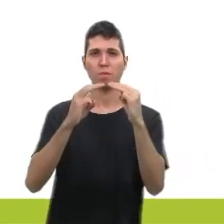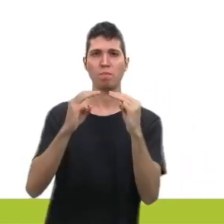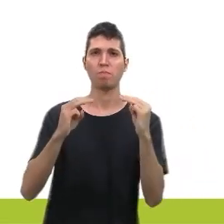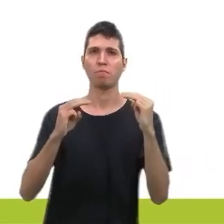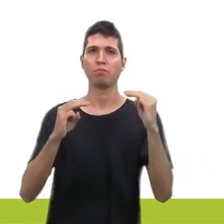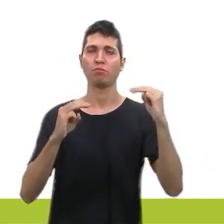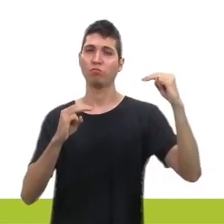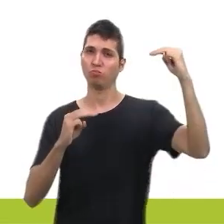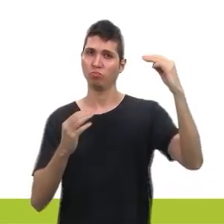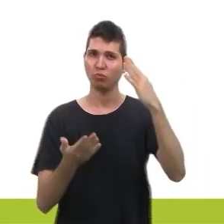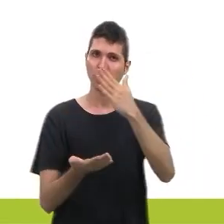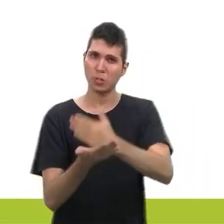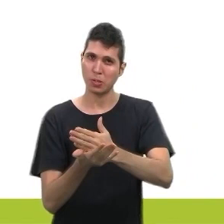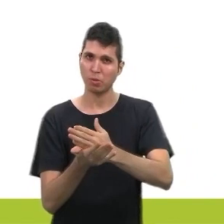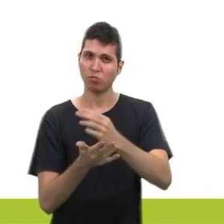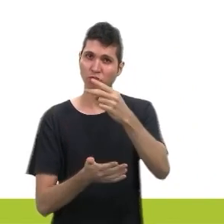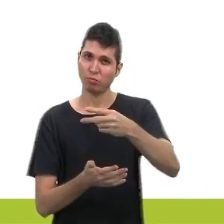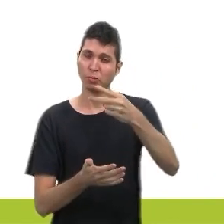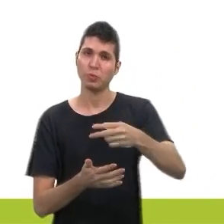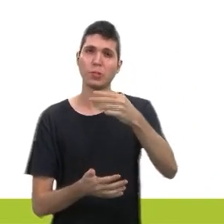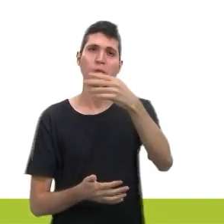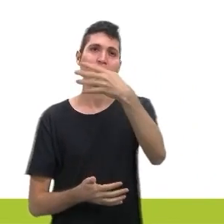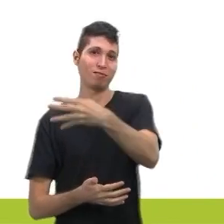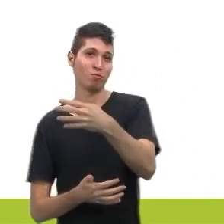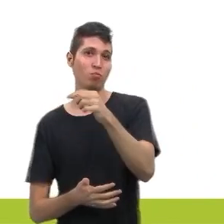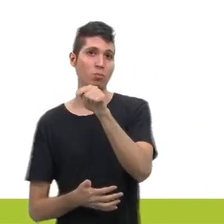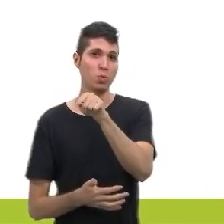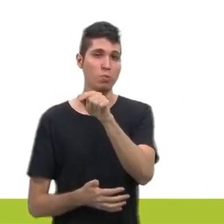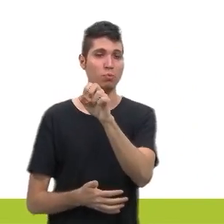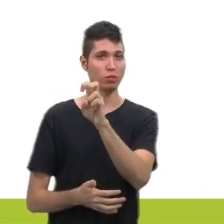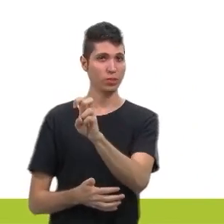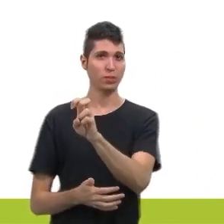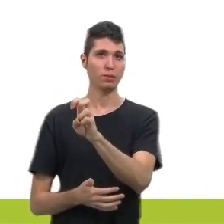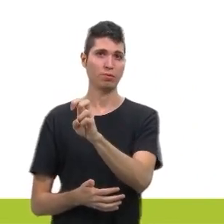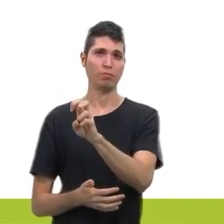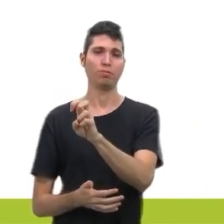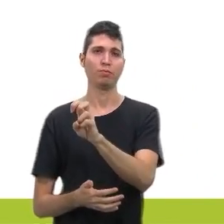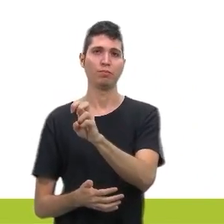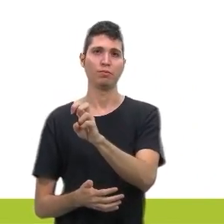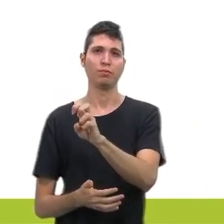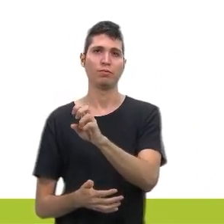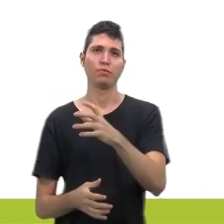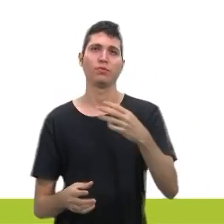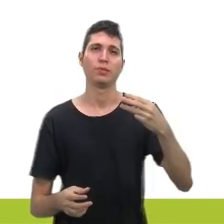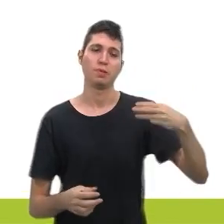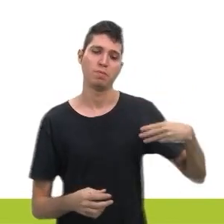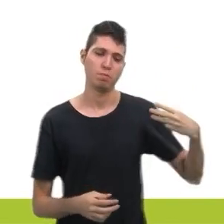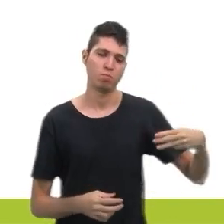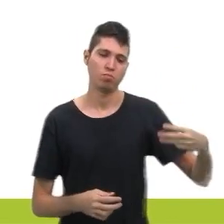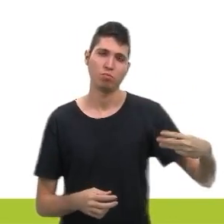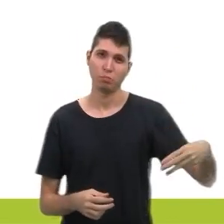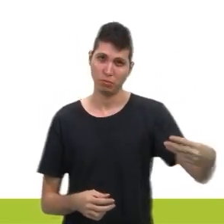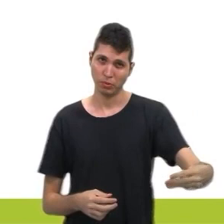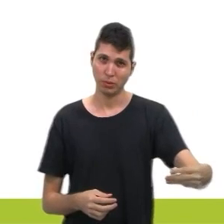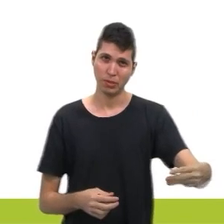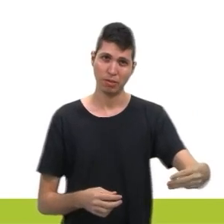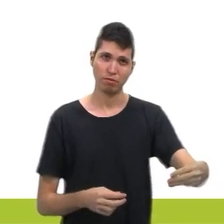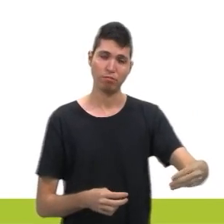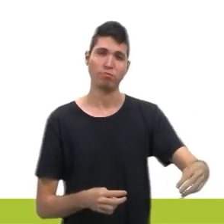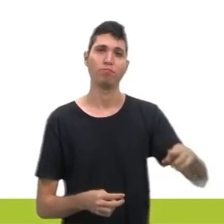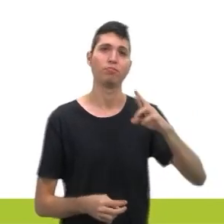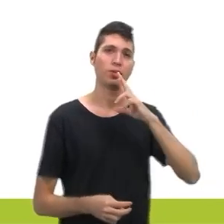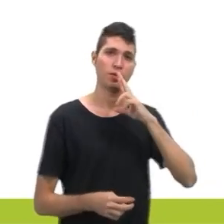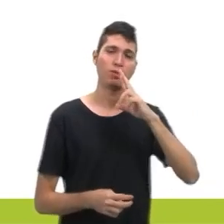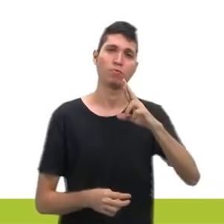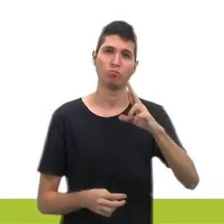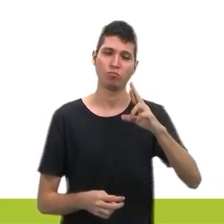que dá 4,5. Eu nem precisava calcular mais isso nesse problema, porque a moda estabelecida já dá essa resposta.